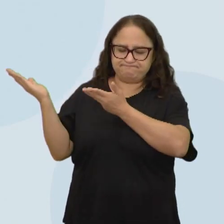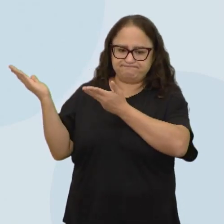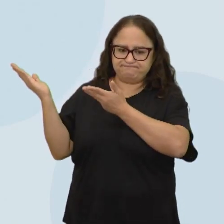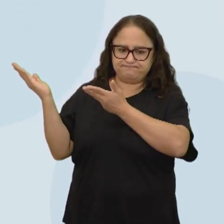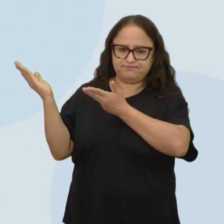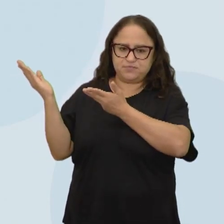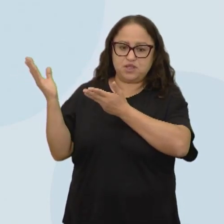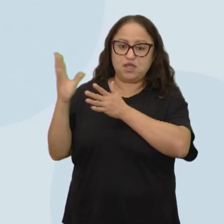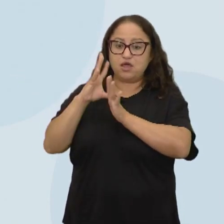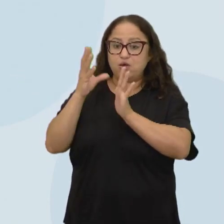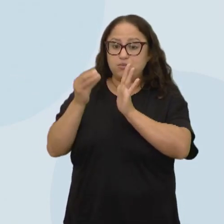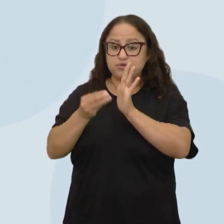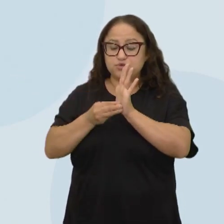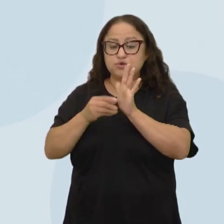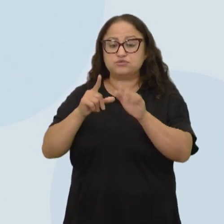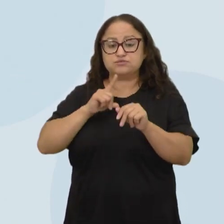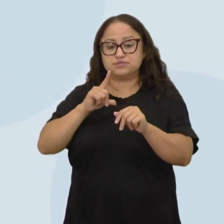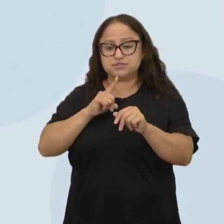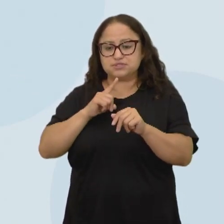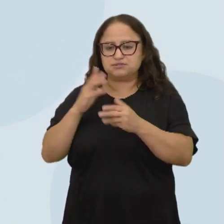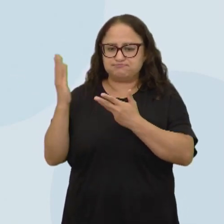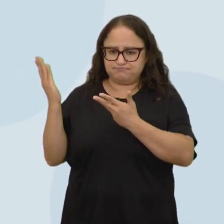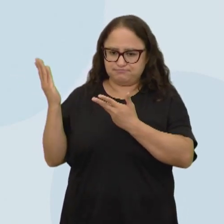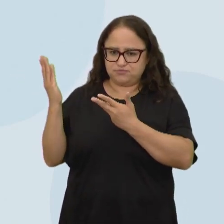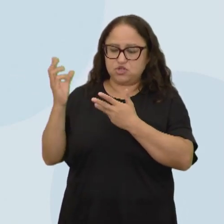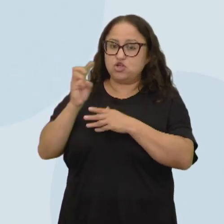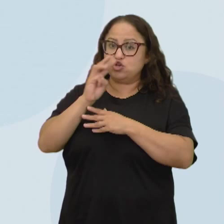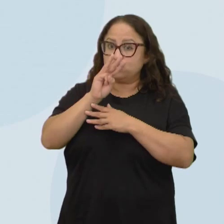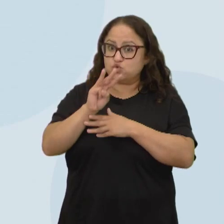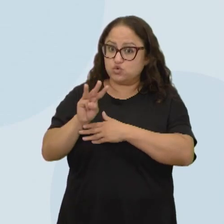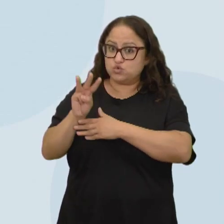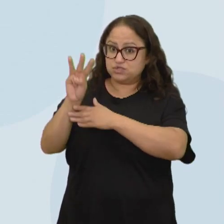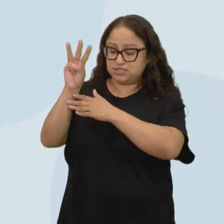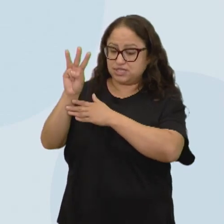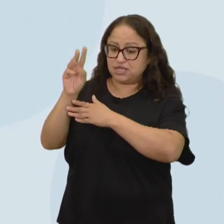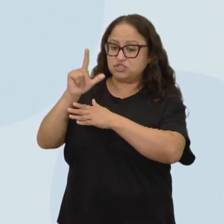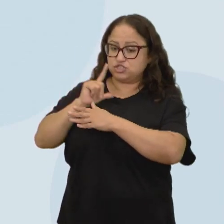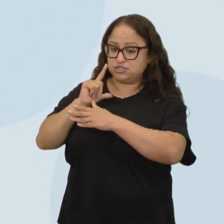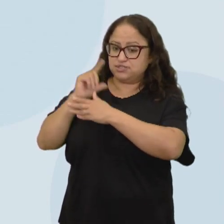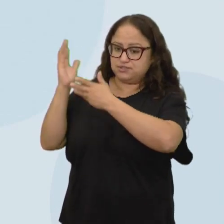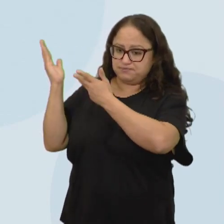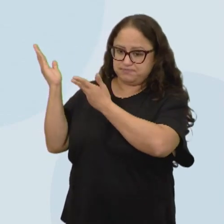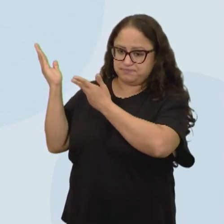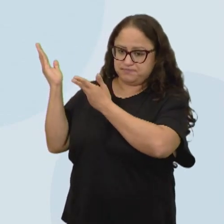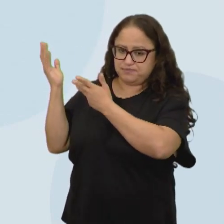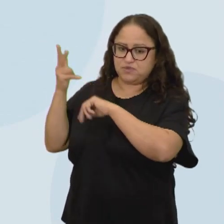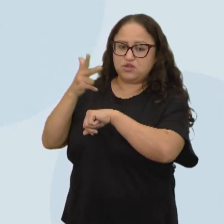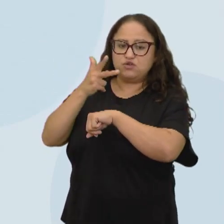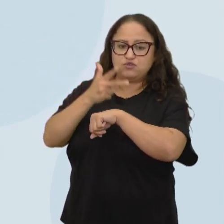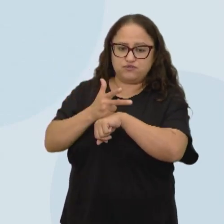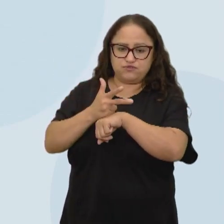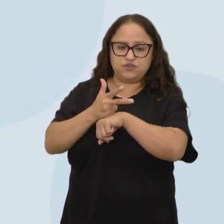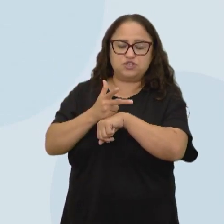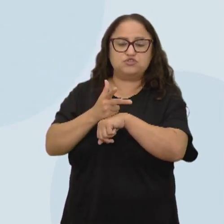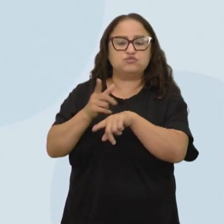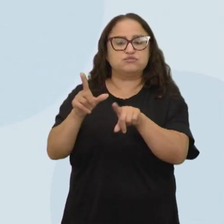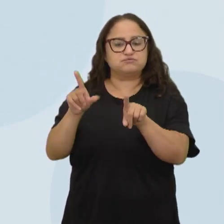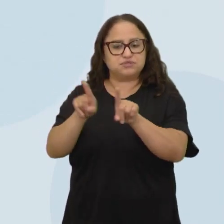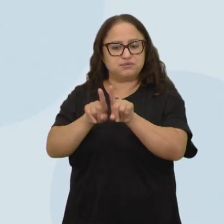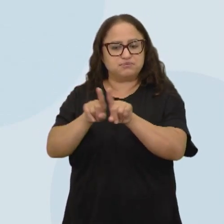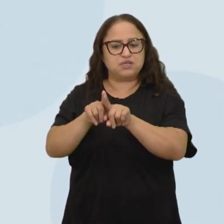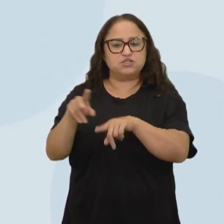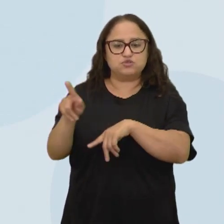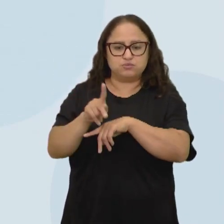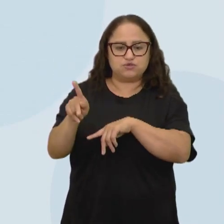de Assis, também em domínio público, nesse site que aparece para vocês. um vídeo do professor Paulo Ghiraldelli, professor